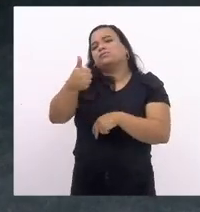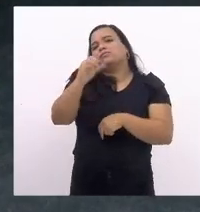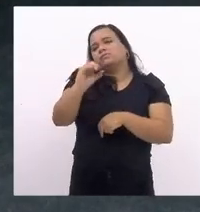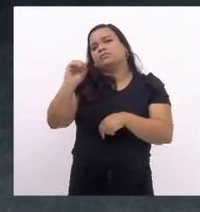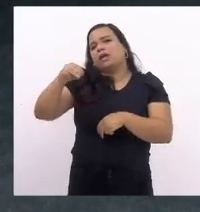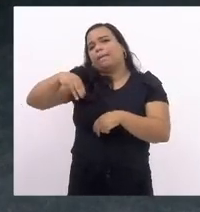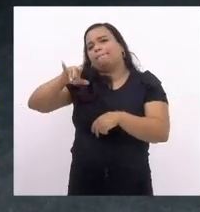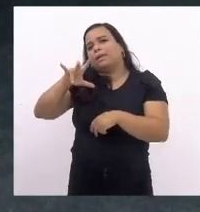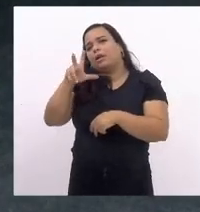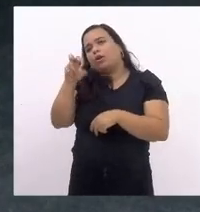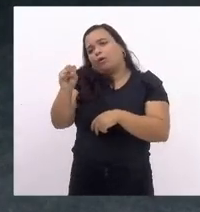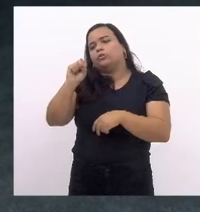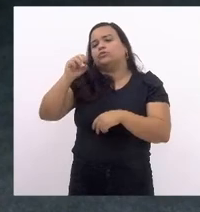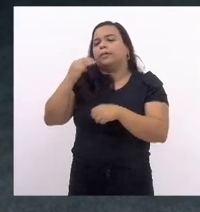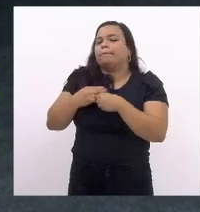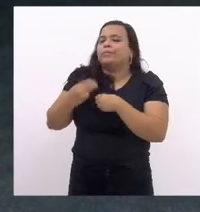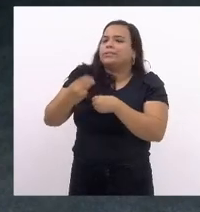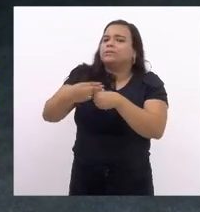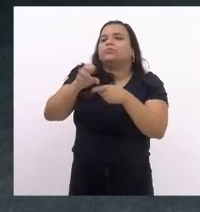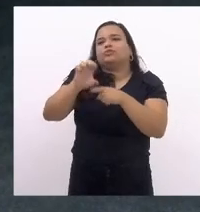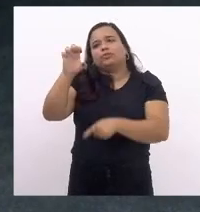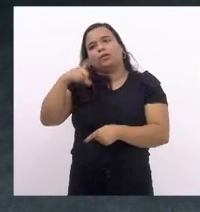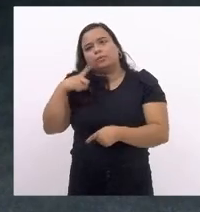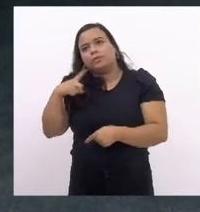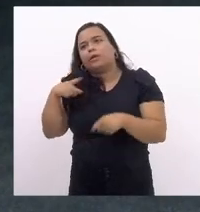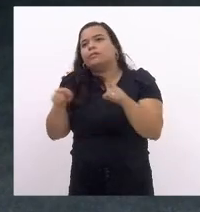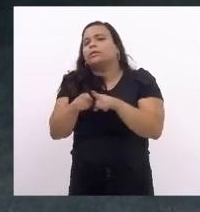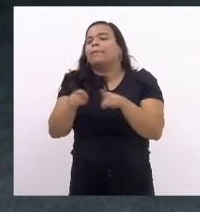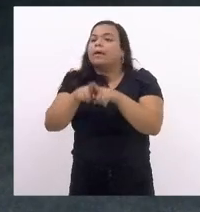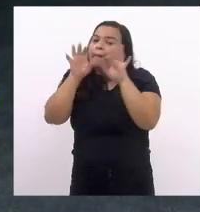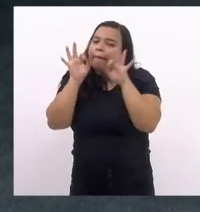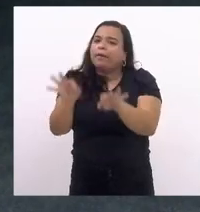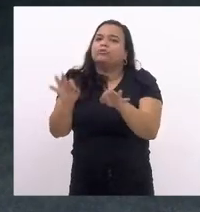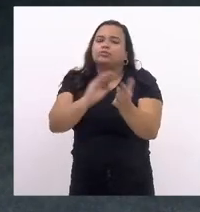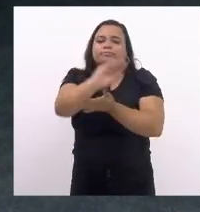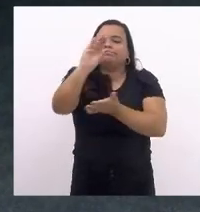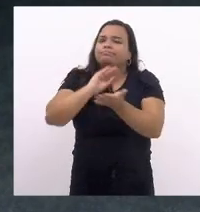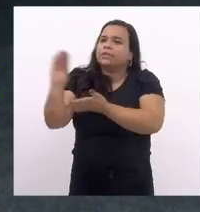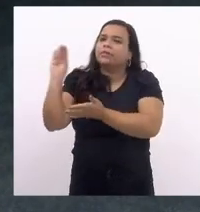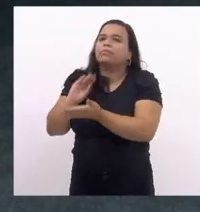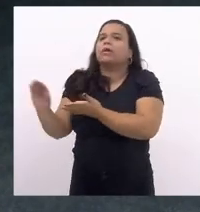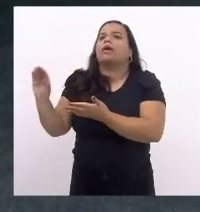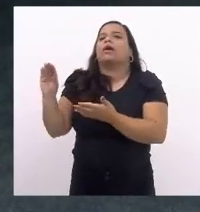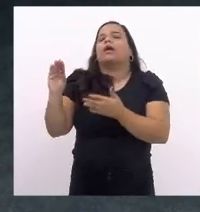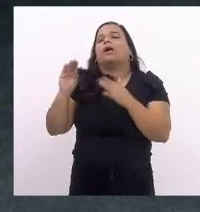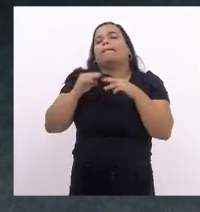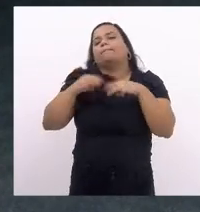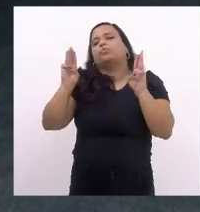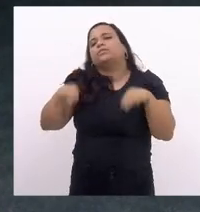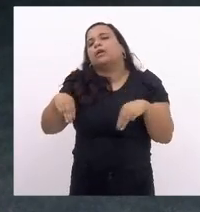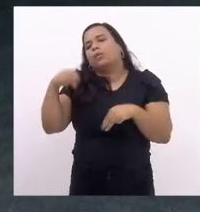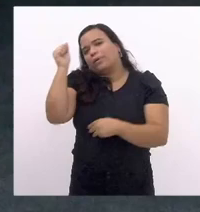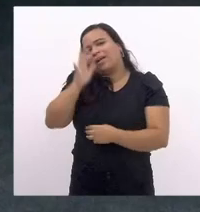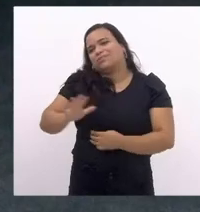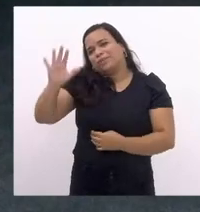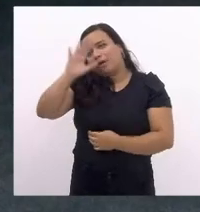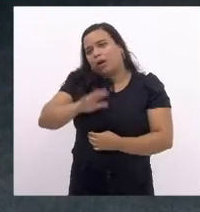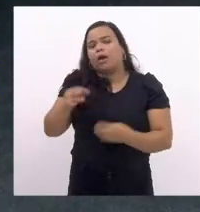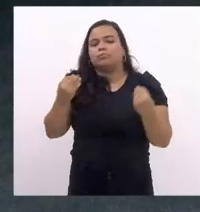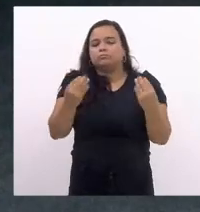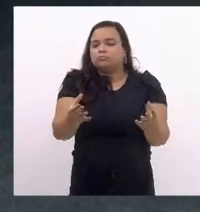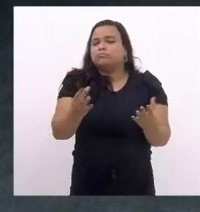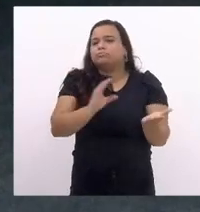nosso Estado. Foi assim garantir o repasse de verbas ao Museu Nacional, foi assim,